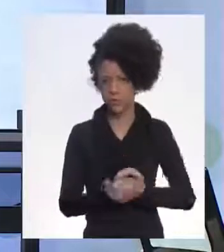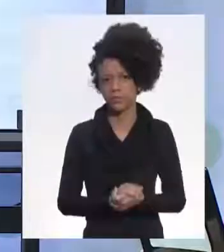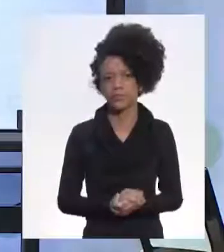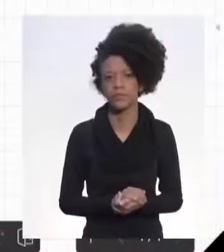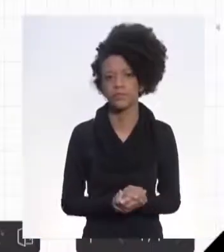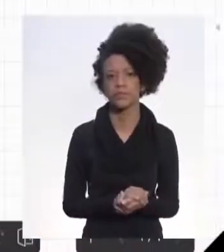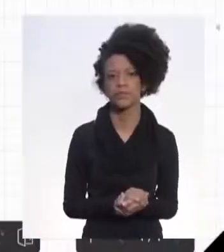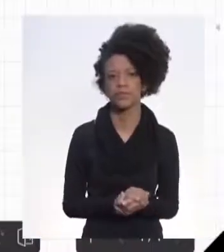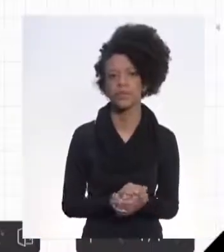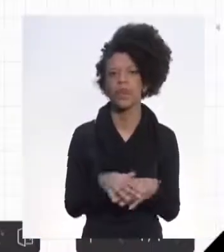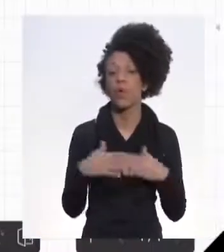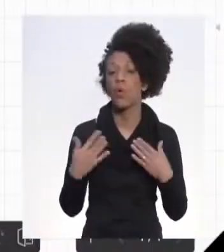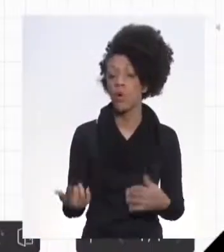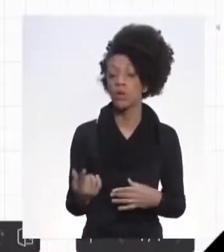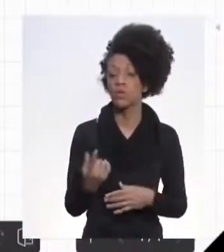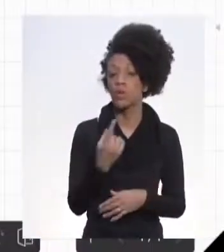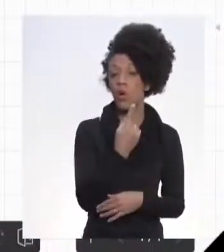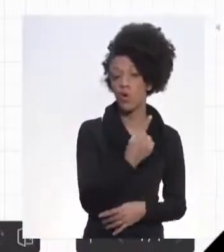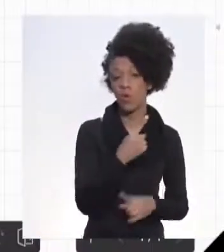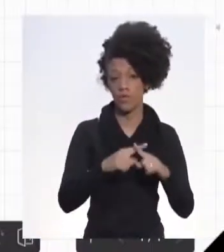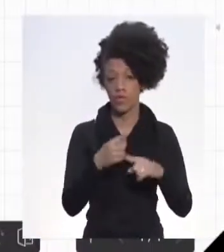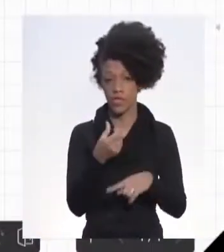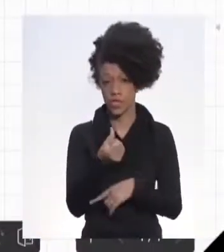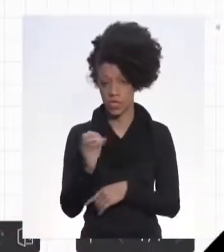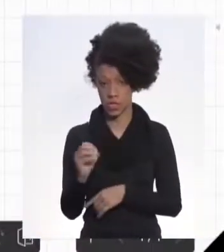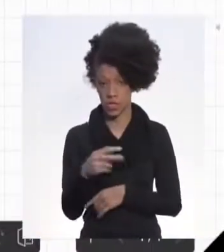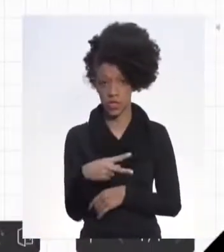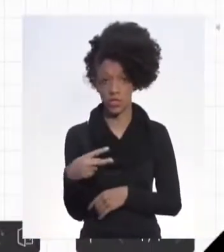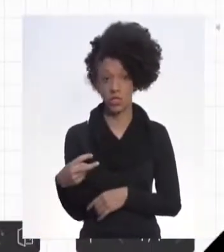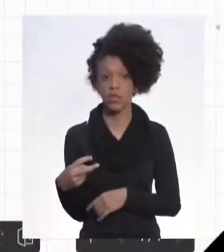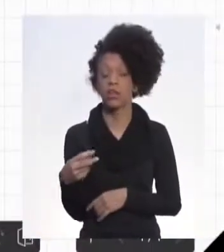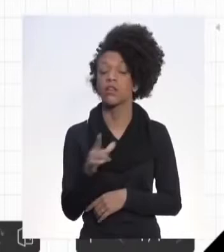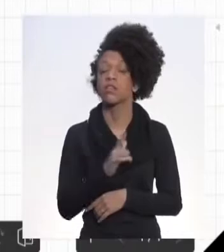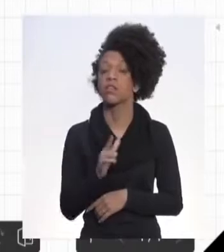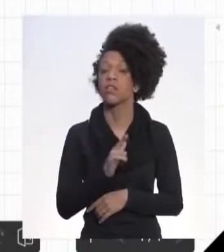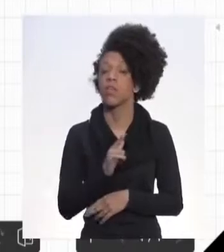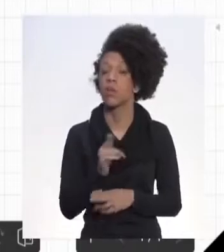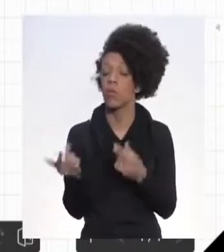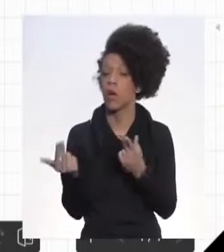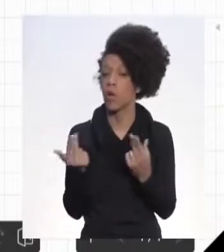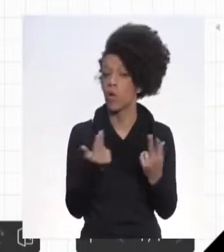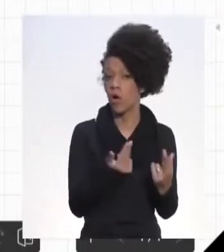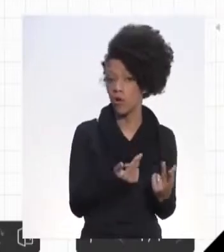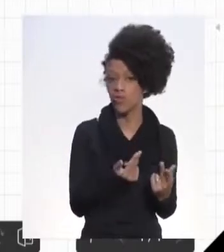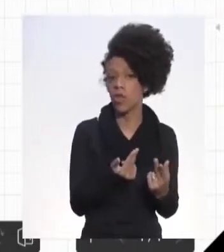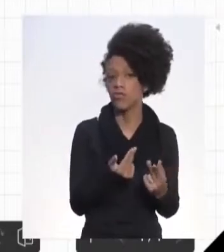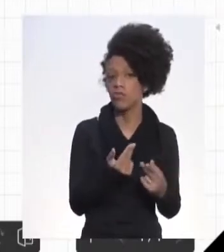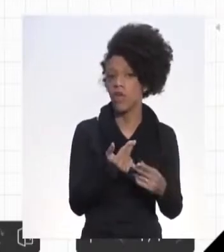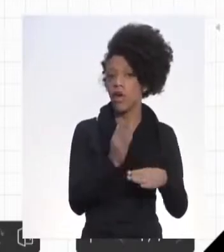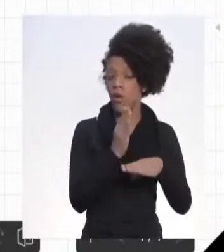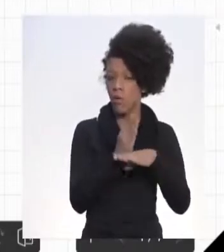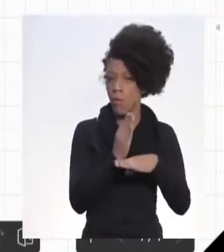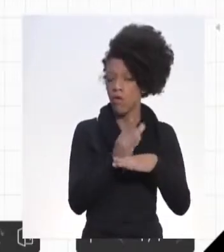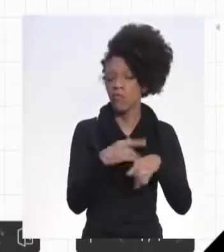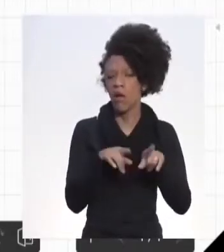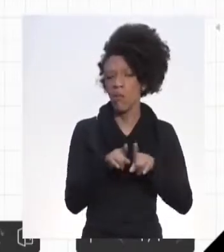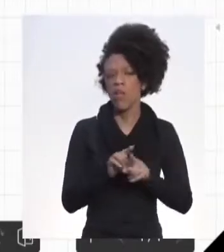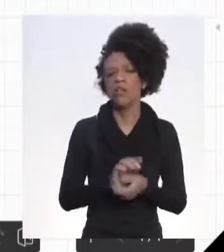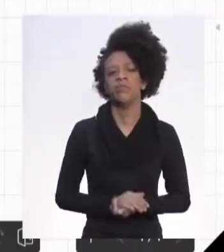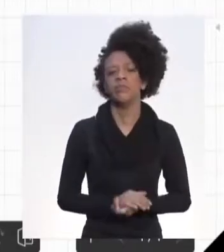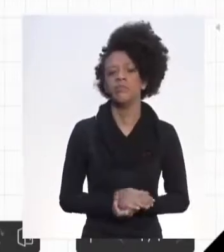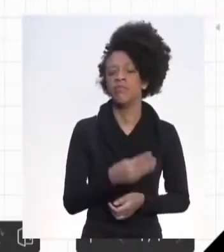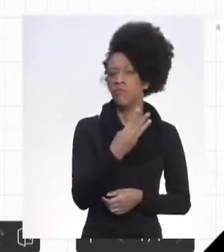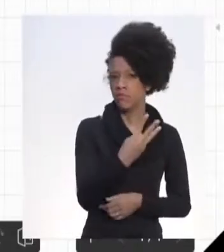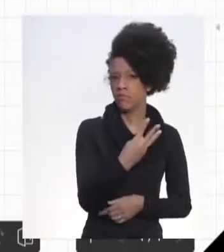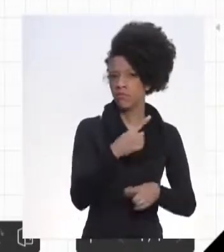Então, quando eu multiplico aqui os extremos, eu tenho que ter uma igualdade multiplicando os meios. O 3